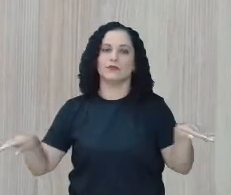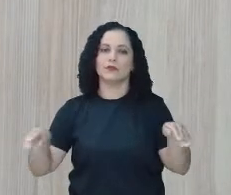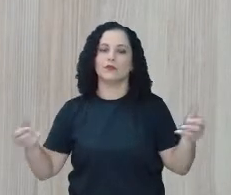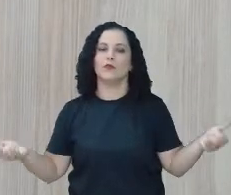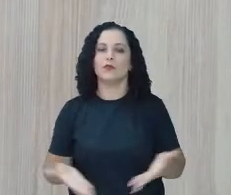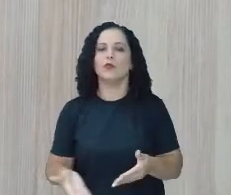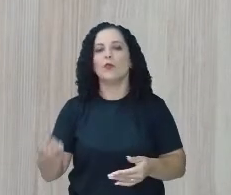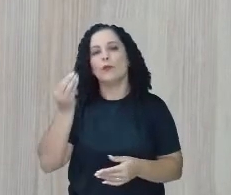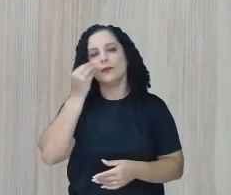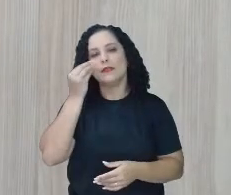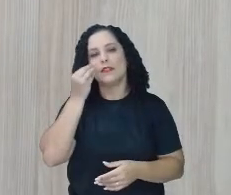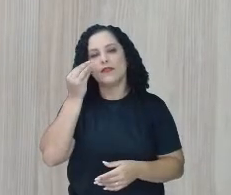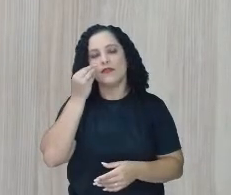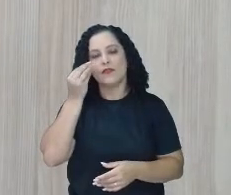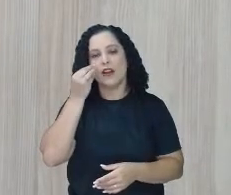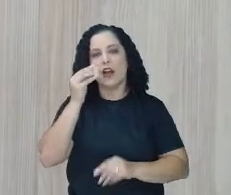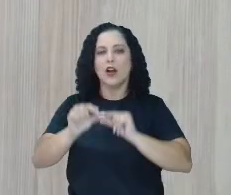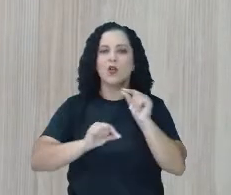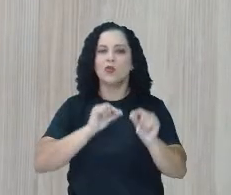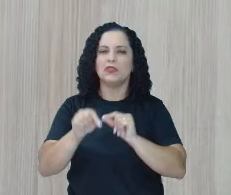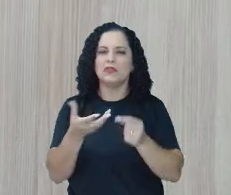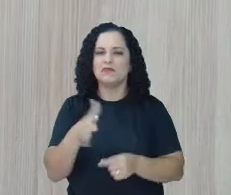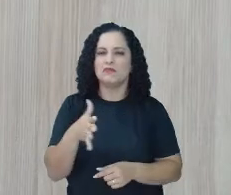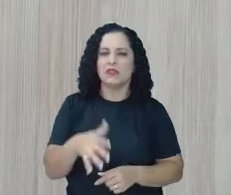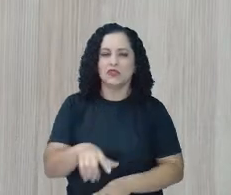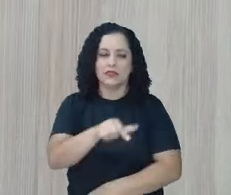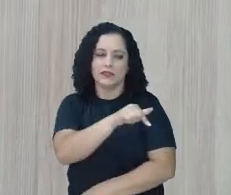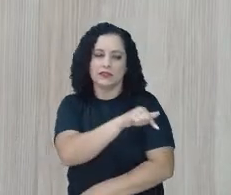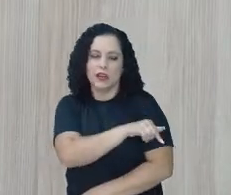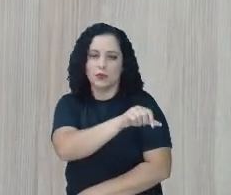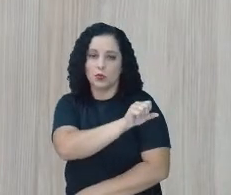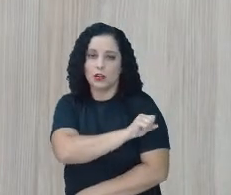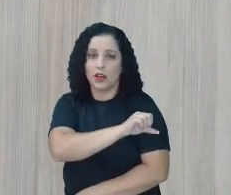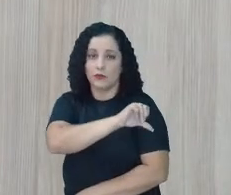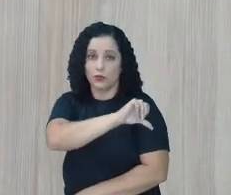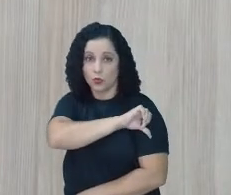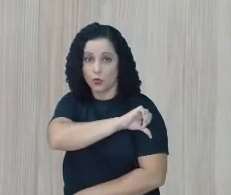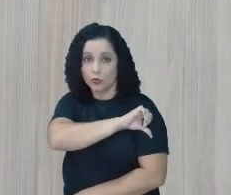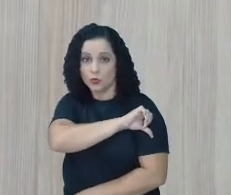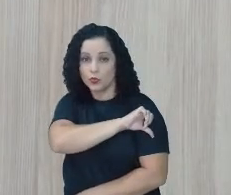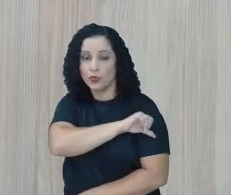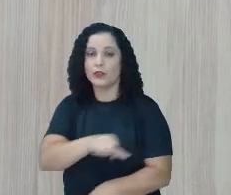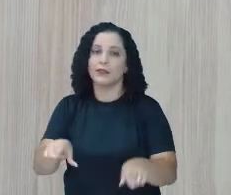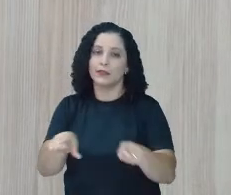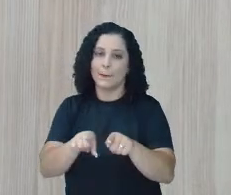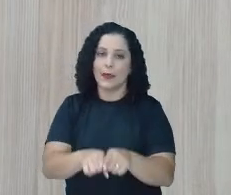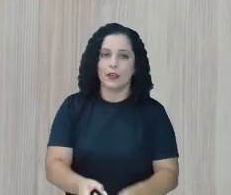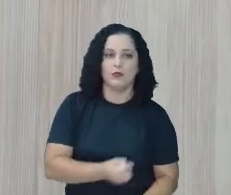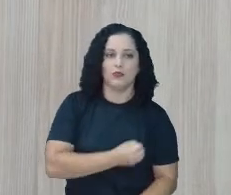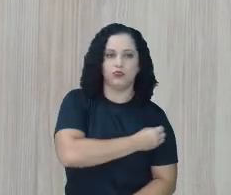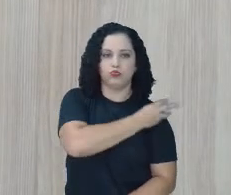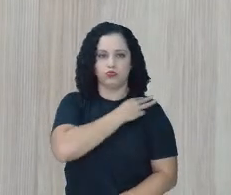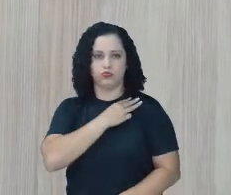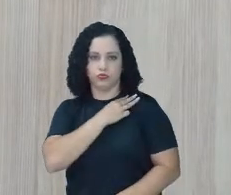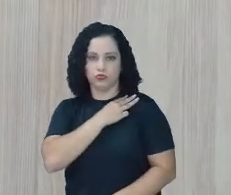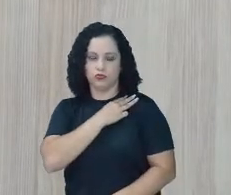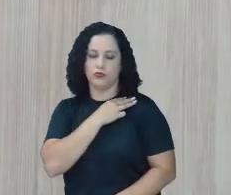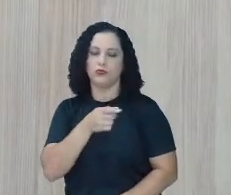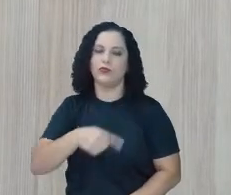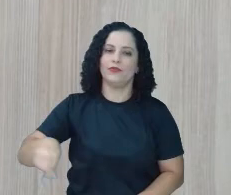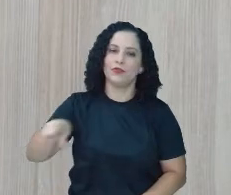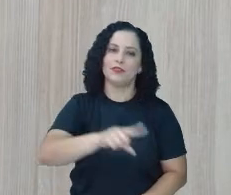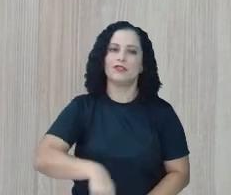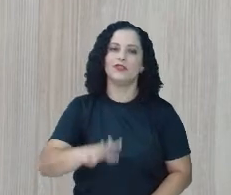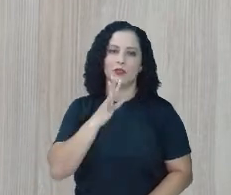observar, quando você for aí para o 7º, 8º, 9º ano e ensino médio, que todos esses conhecimentos que vocês estão vendo aqui,